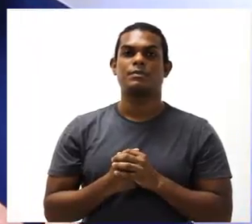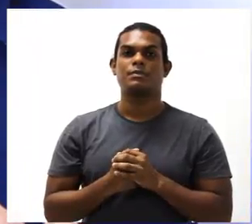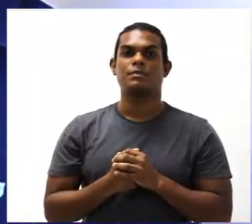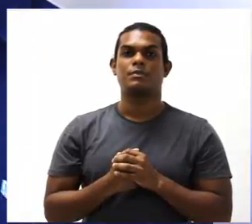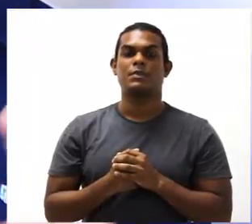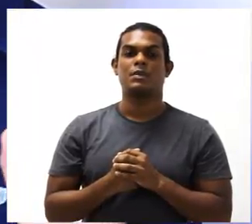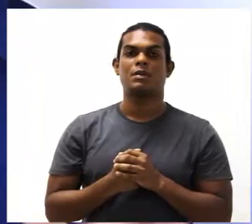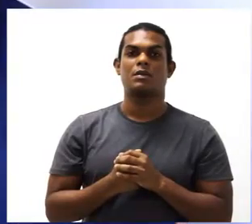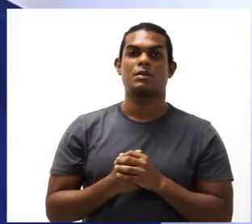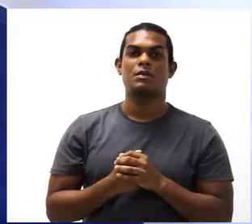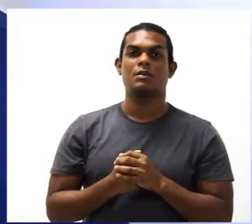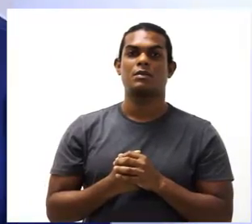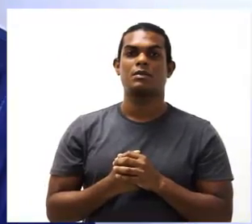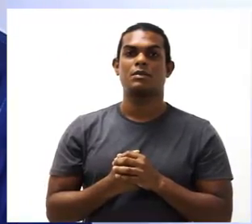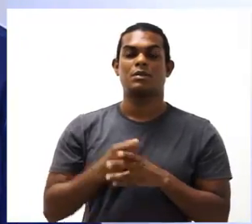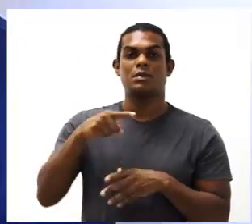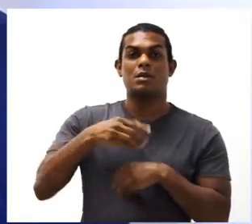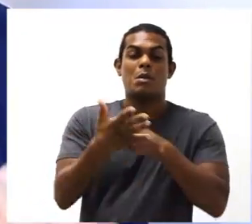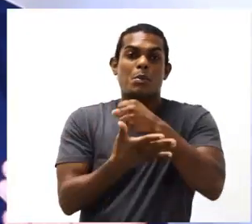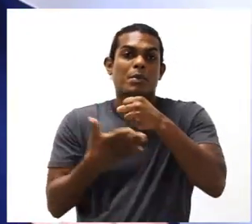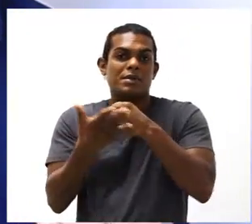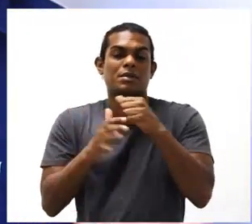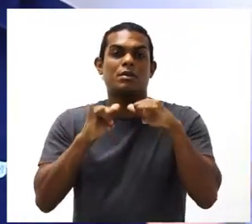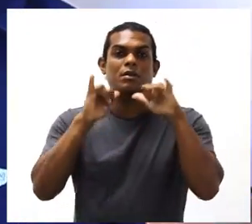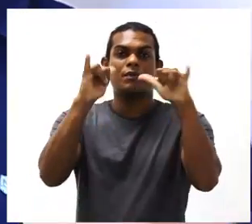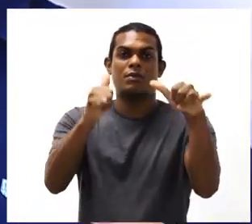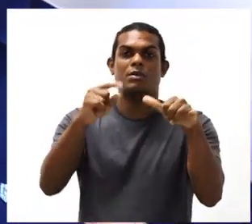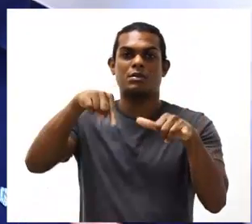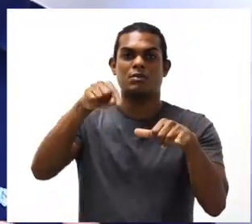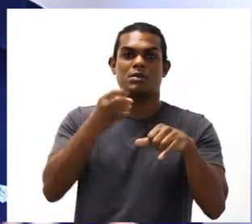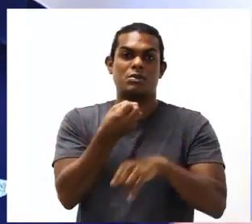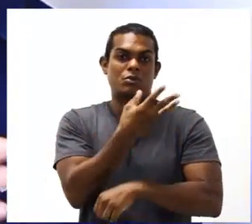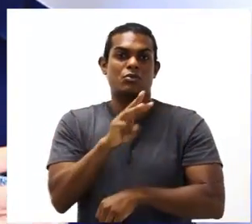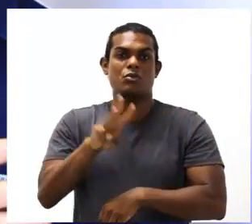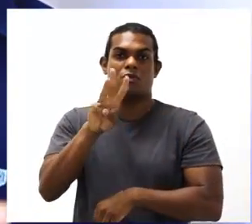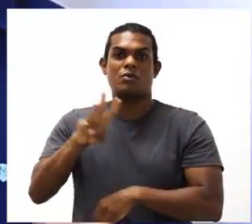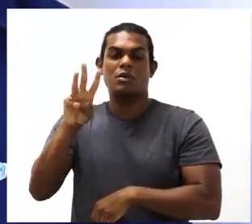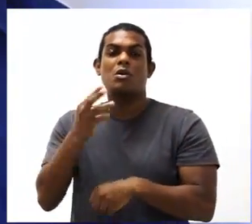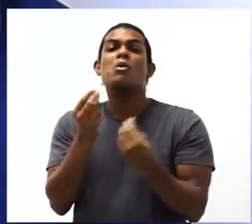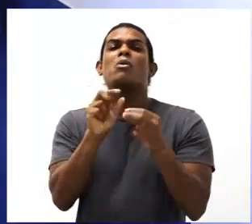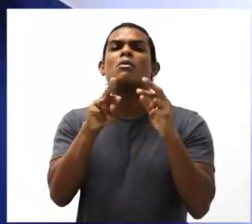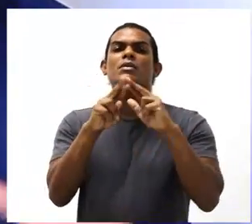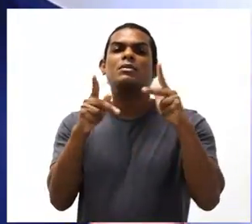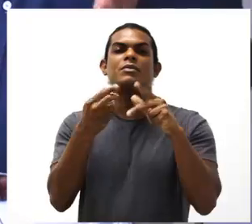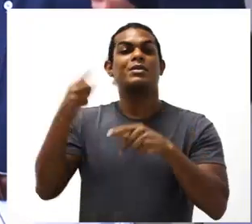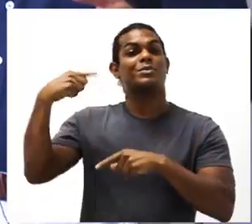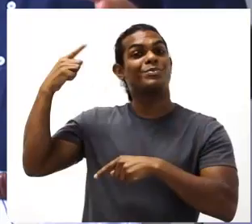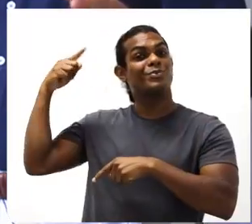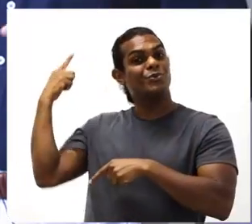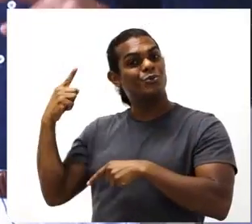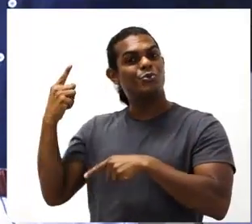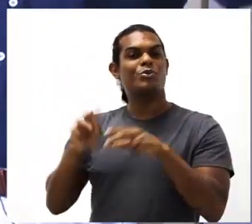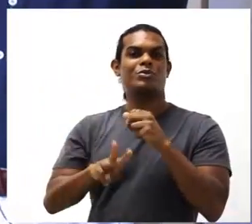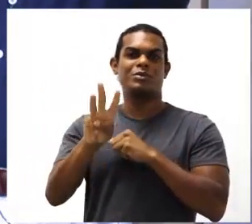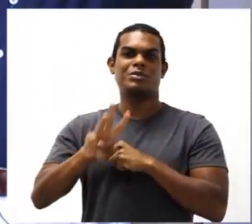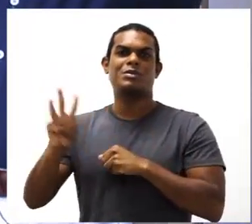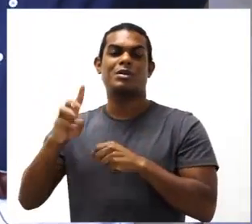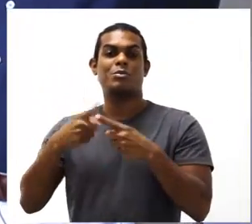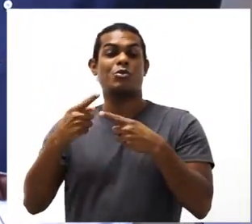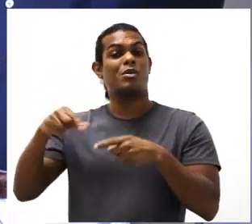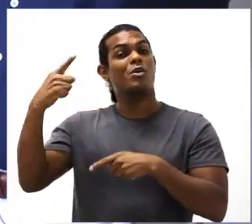é estruturado baseado na informação. Então, qual é a diferença do que era anterior? O anterior era baseado na estrutura organizacional, que